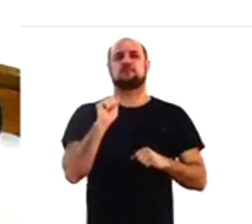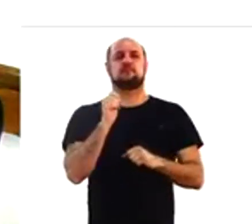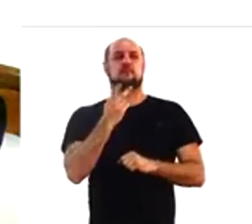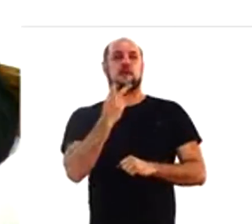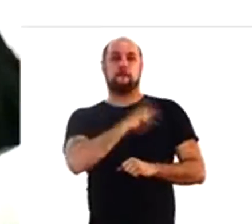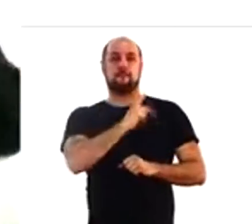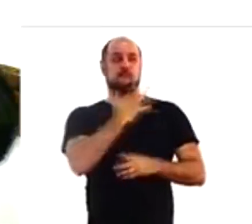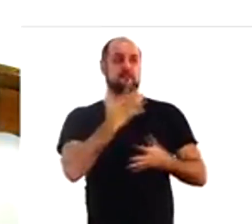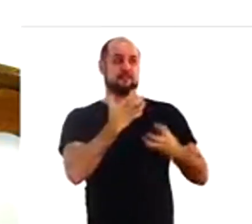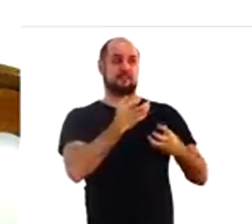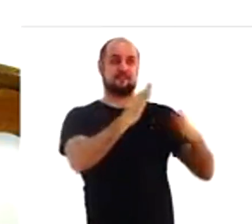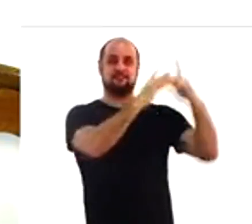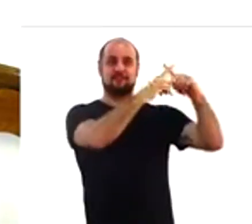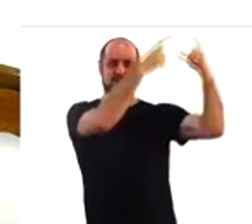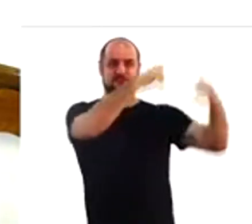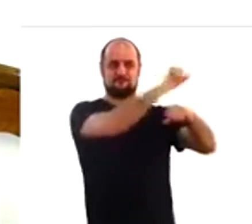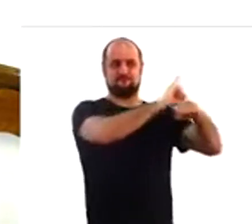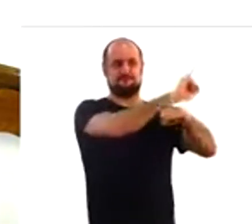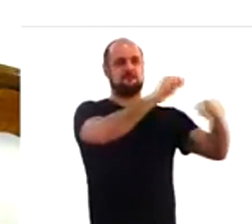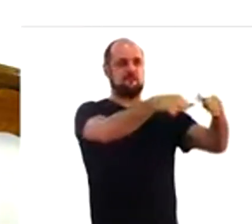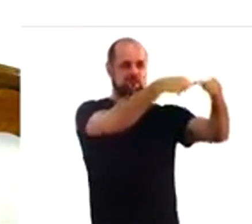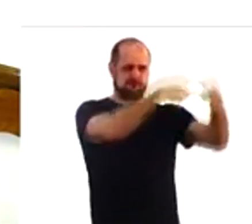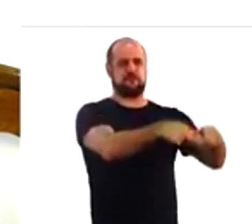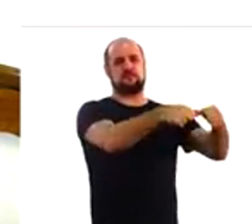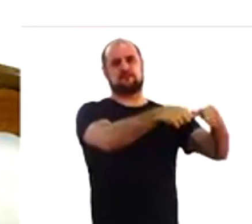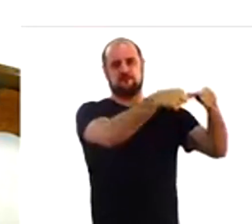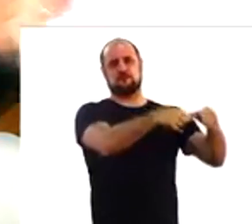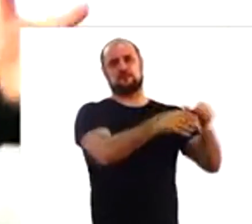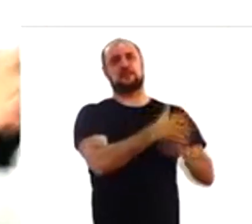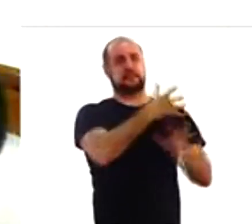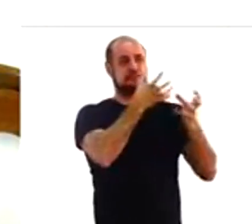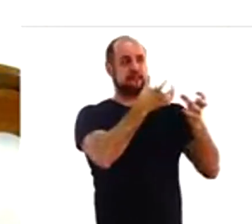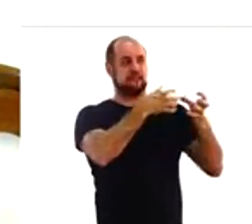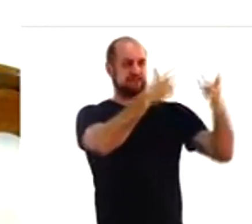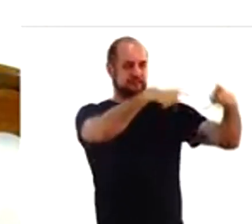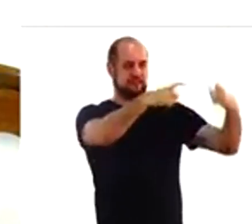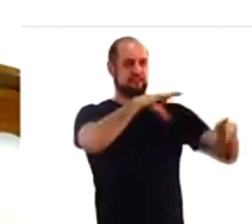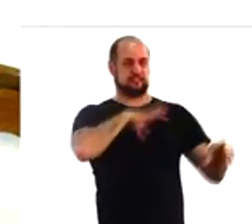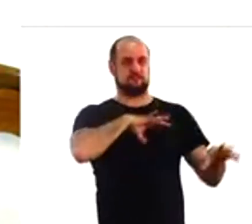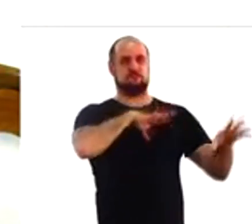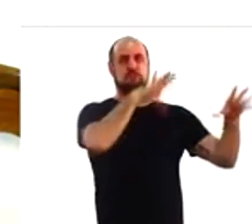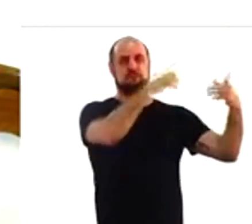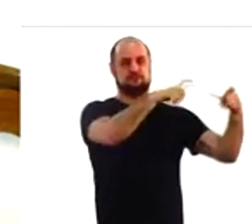igreja, que aquela igreja fosse na cidade de Creta, na ilha de Creta,